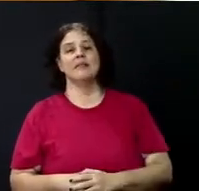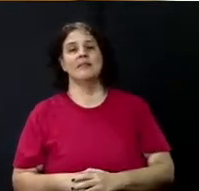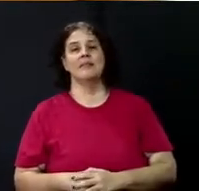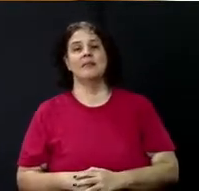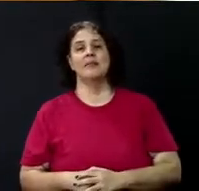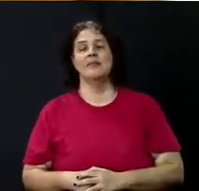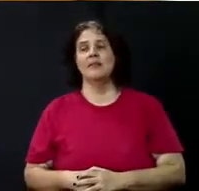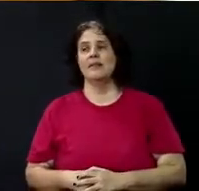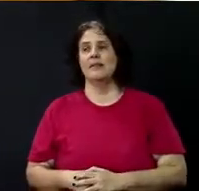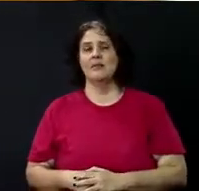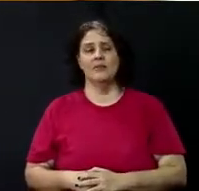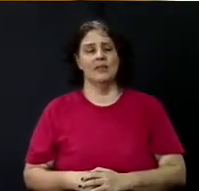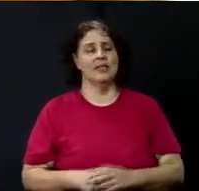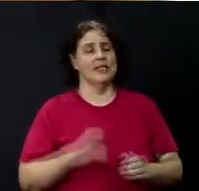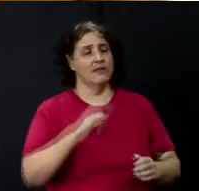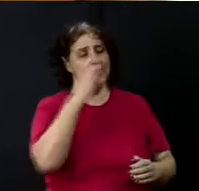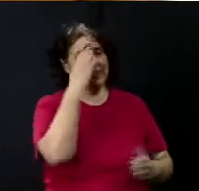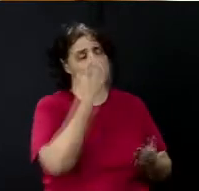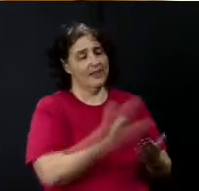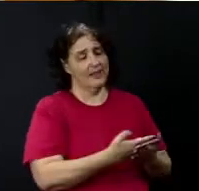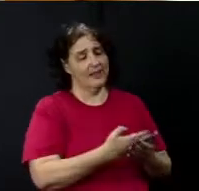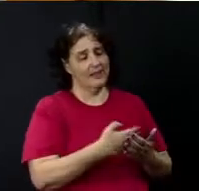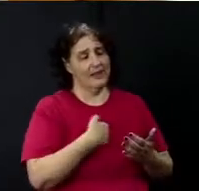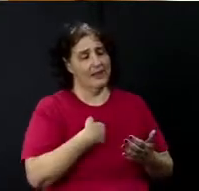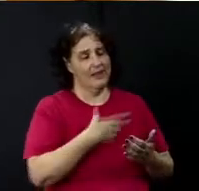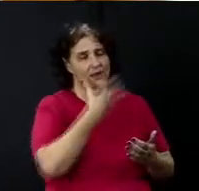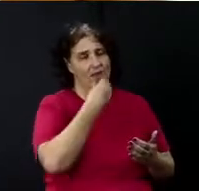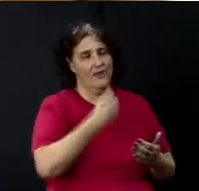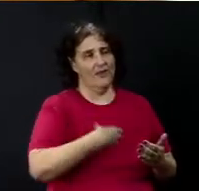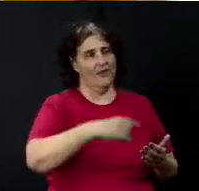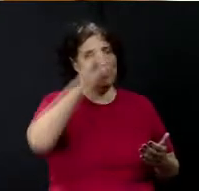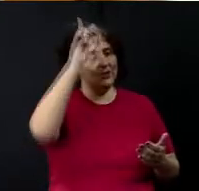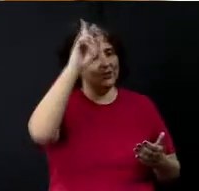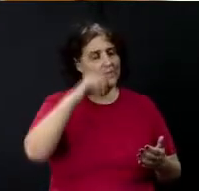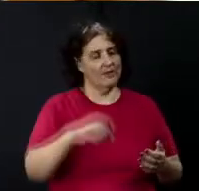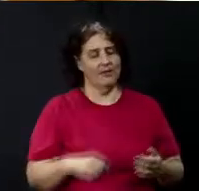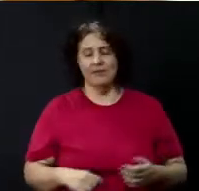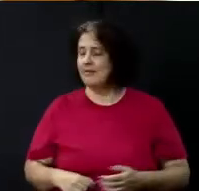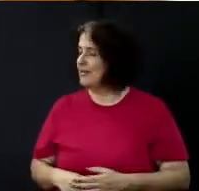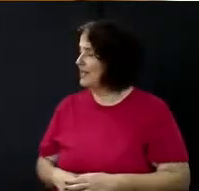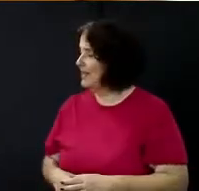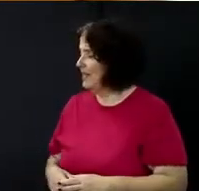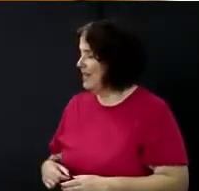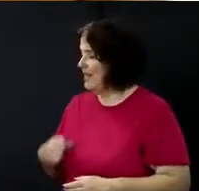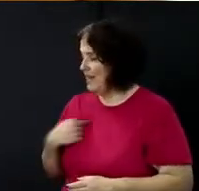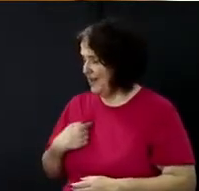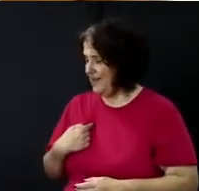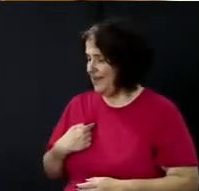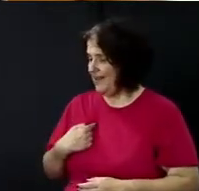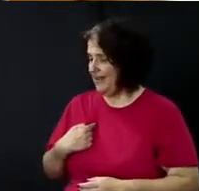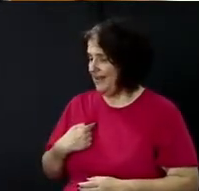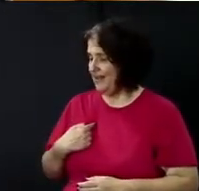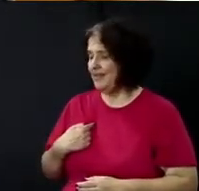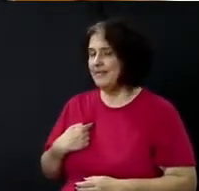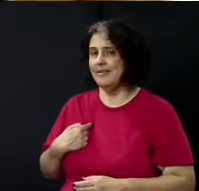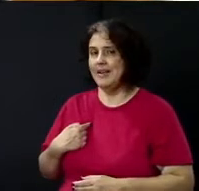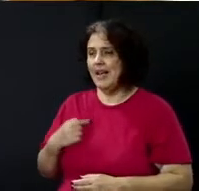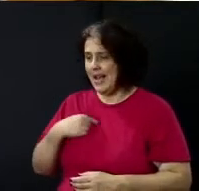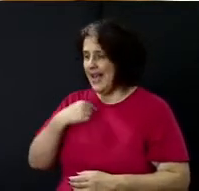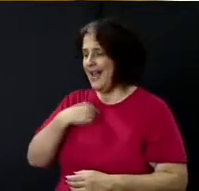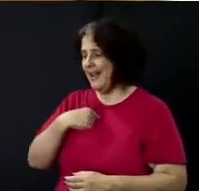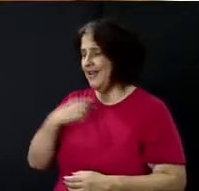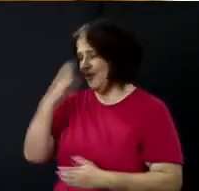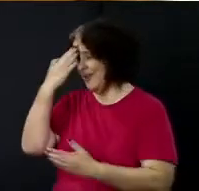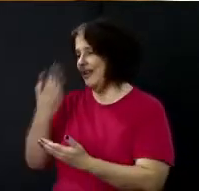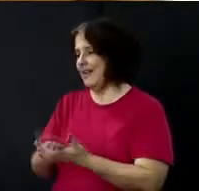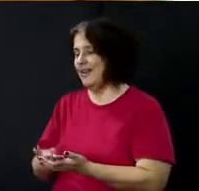creio, Senhor, e o adorou. Prosseguiu Jesus: eu vim a este mundo para juízo, a fim de que os que